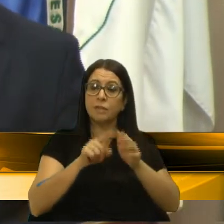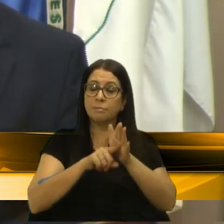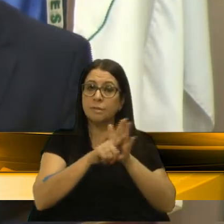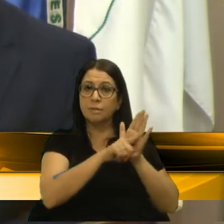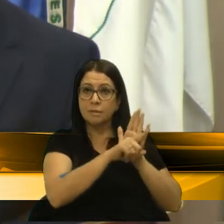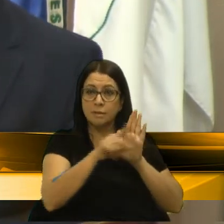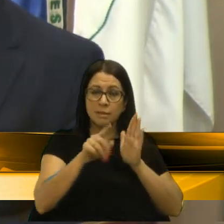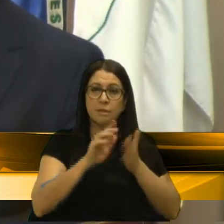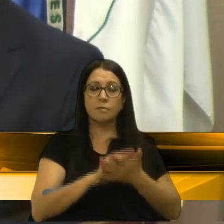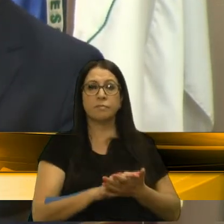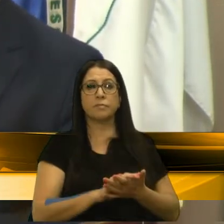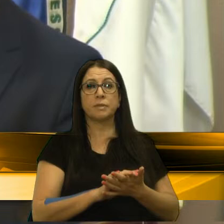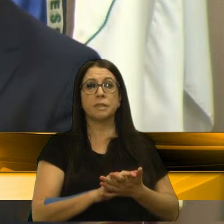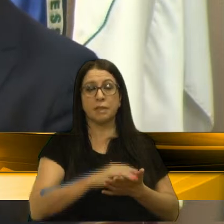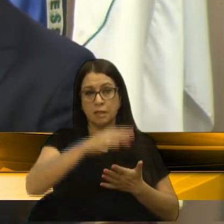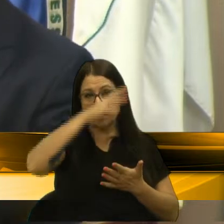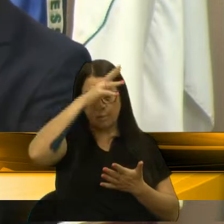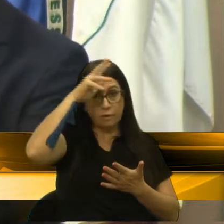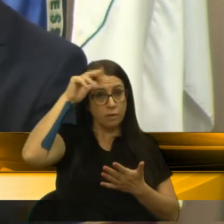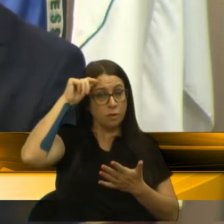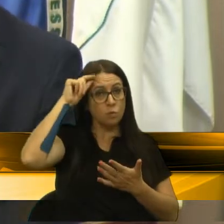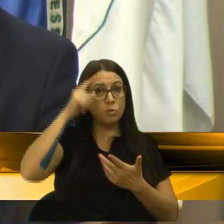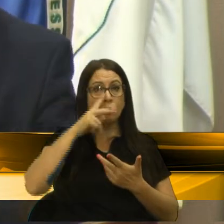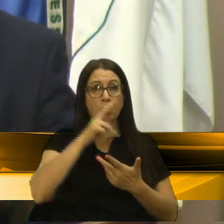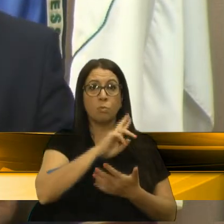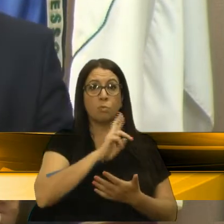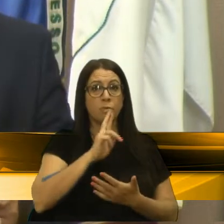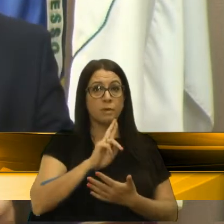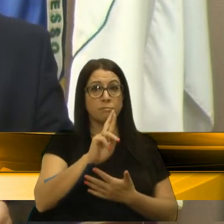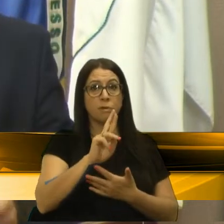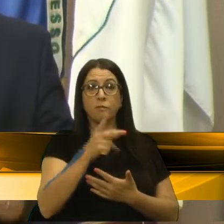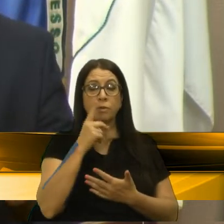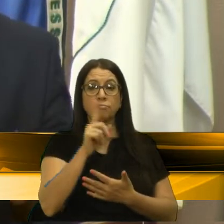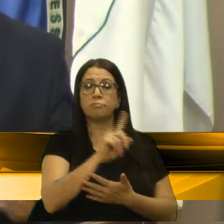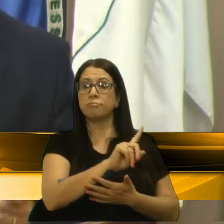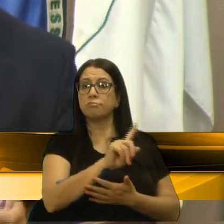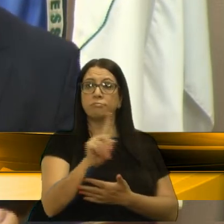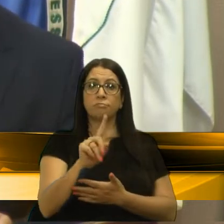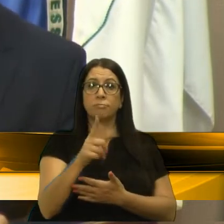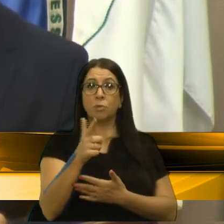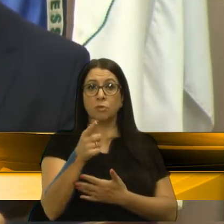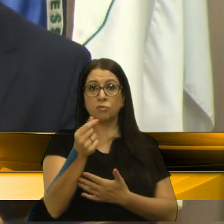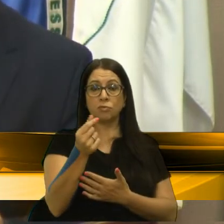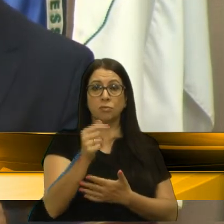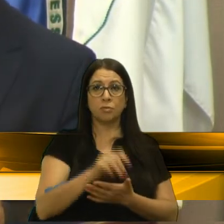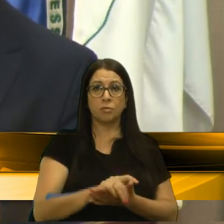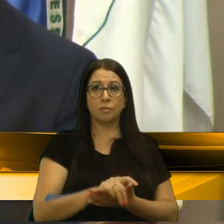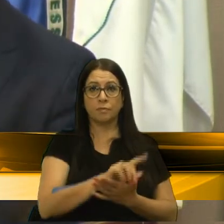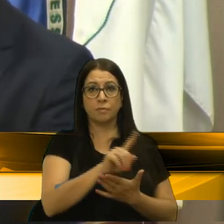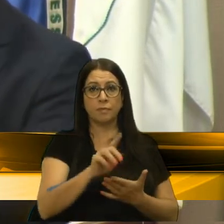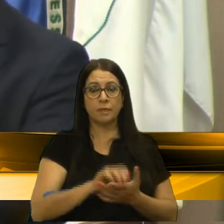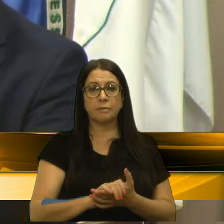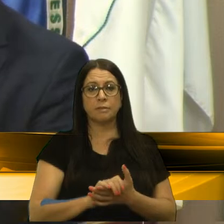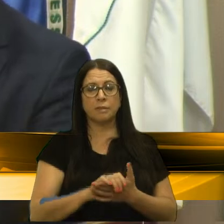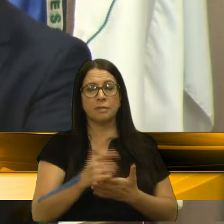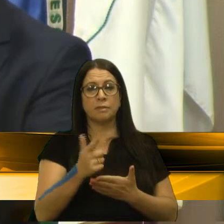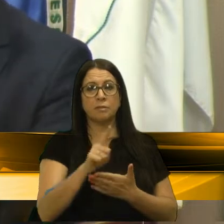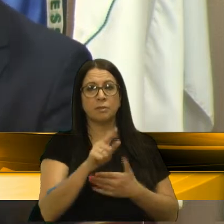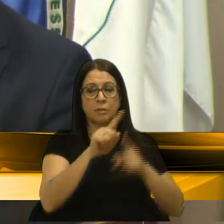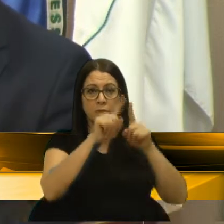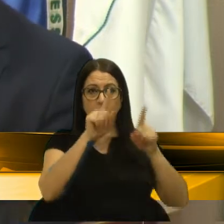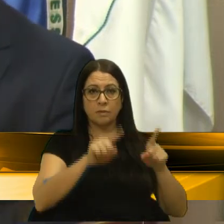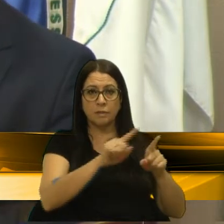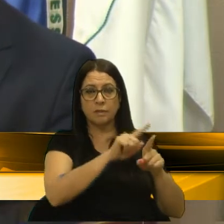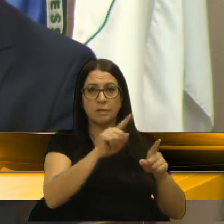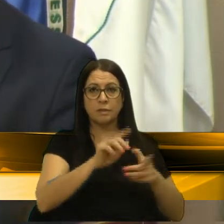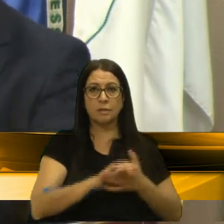previdenciário. A Prefeitura, como resposta, disse, não temos dinheiro, não temos servidores, não